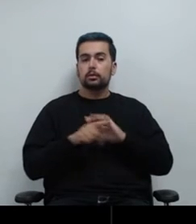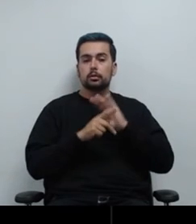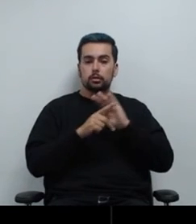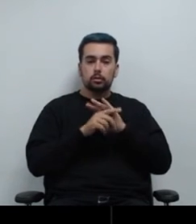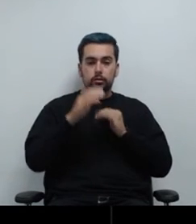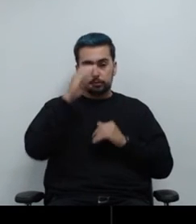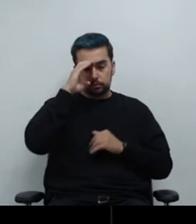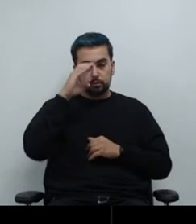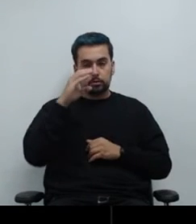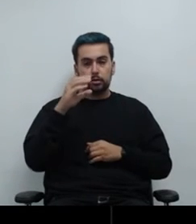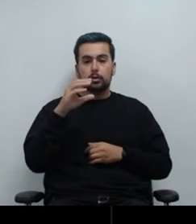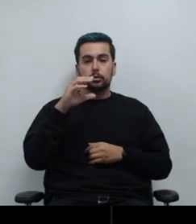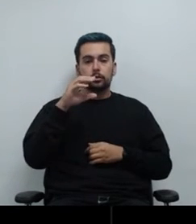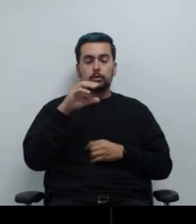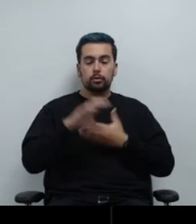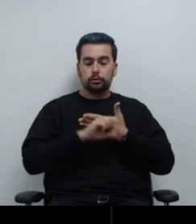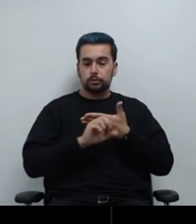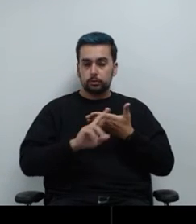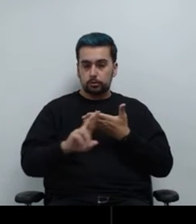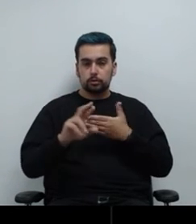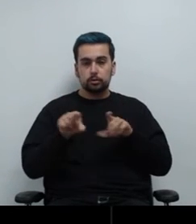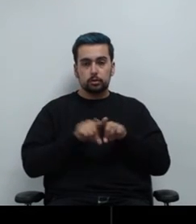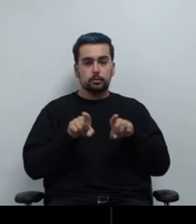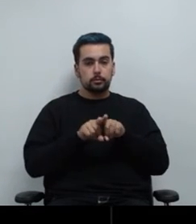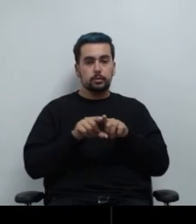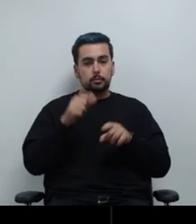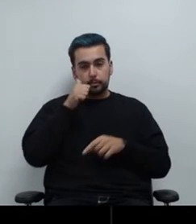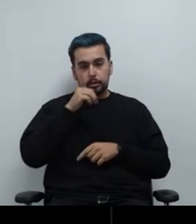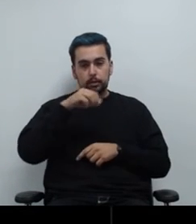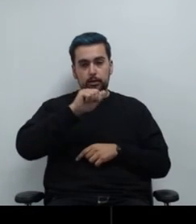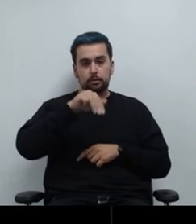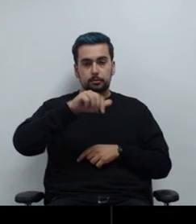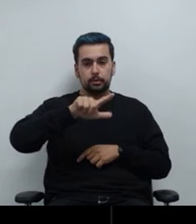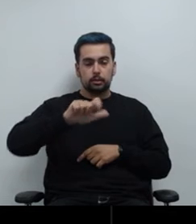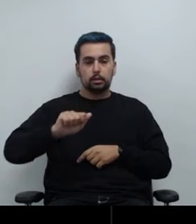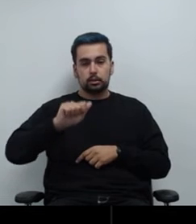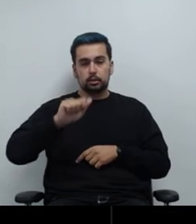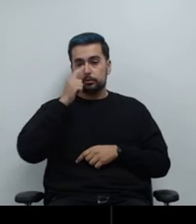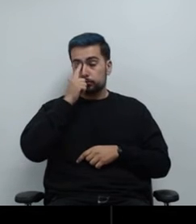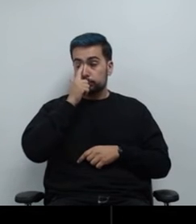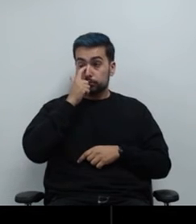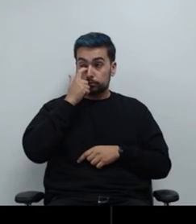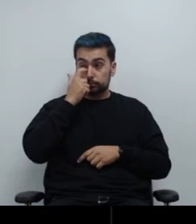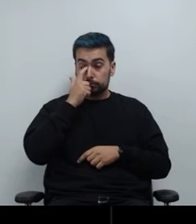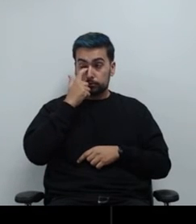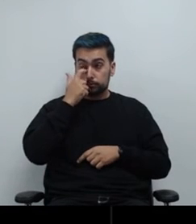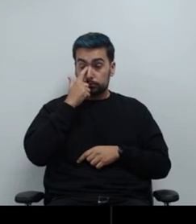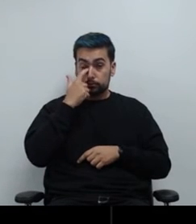William Fernandes e também na gestão da atual ouvidora, a Camila Marques, com quem